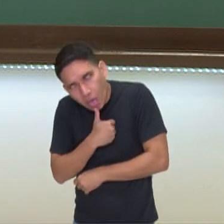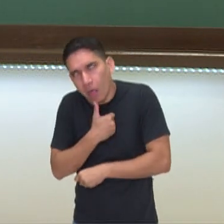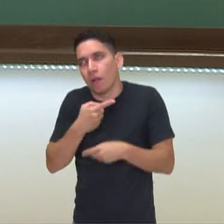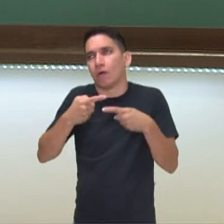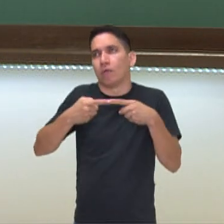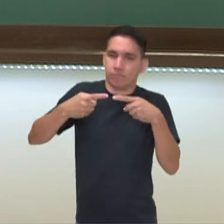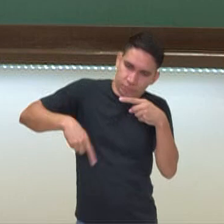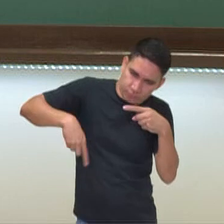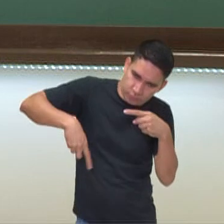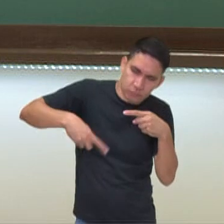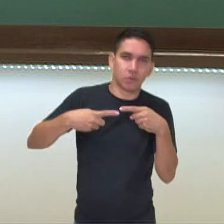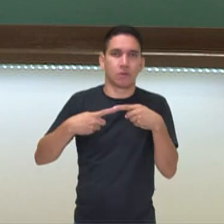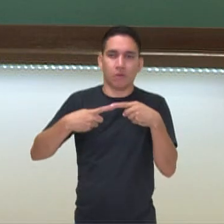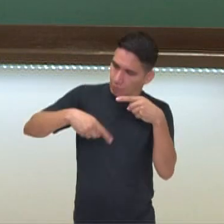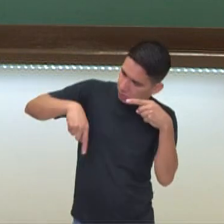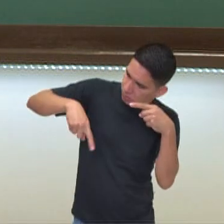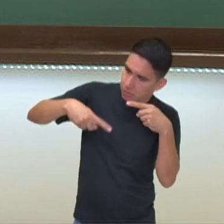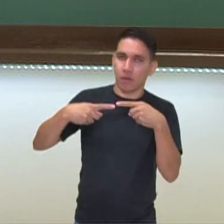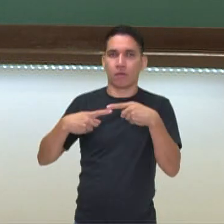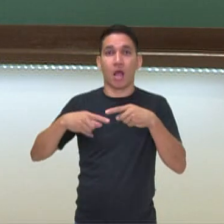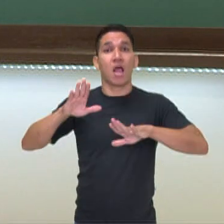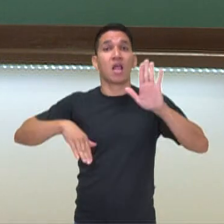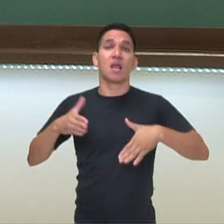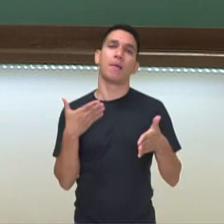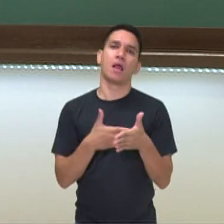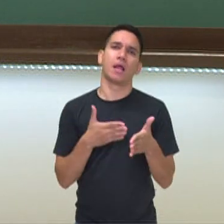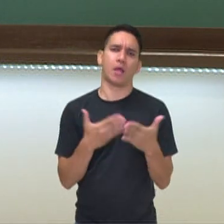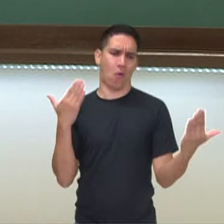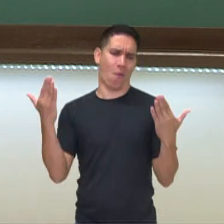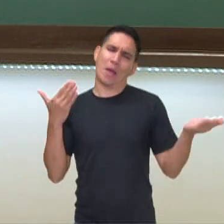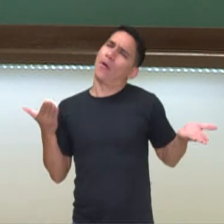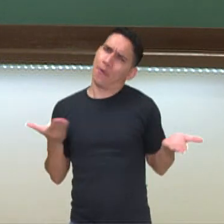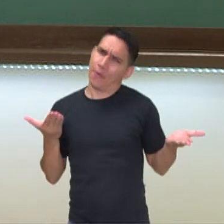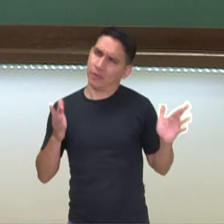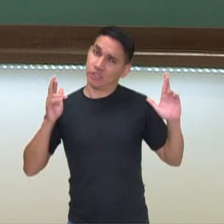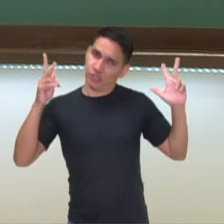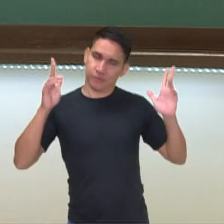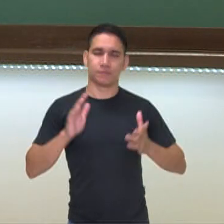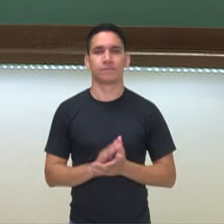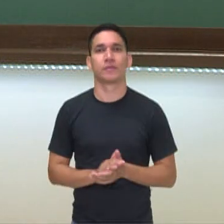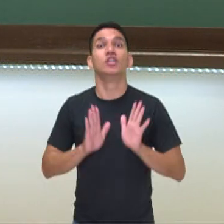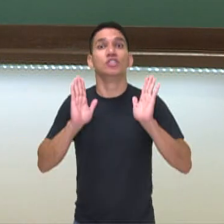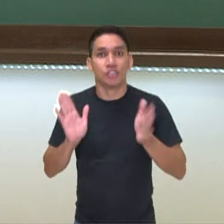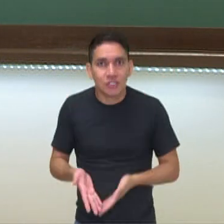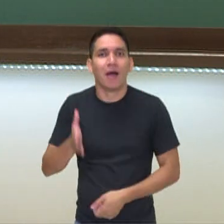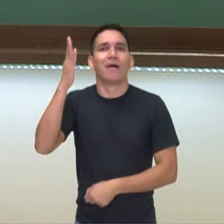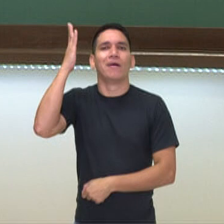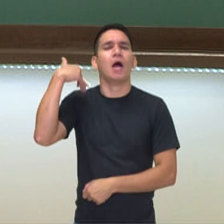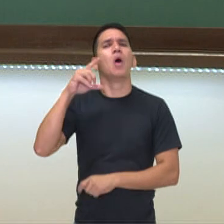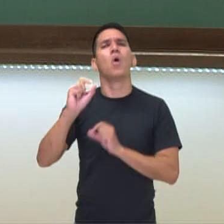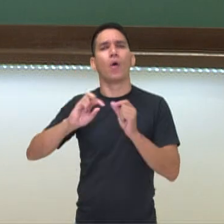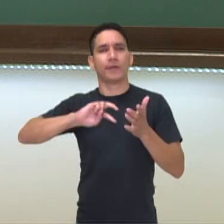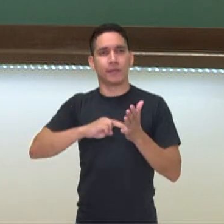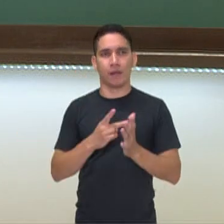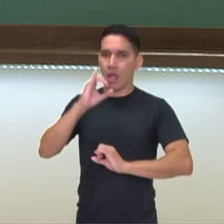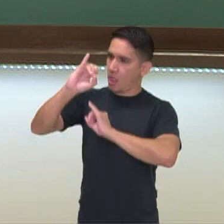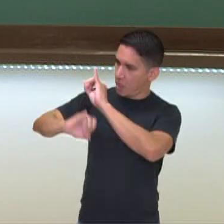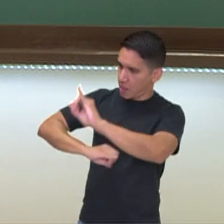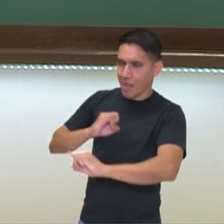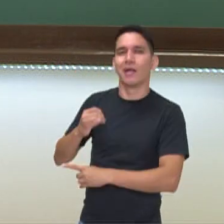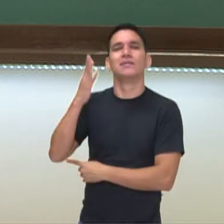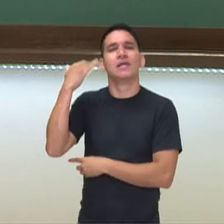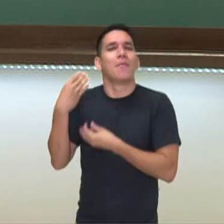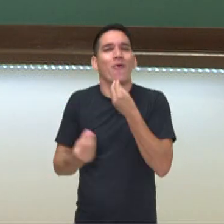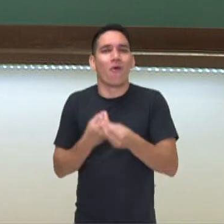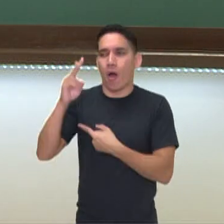lenta, muito limitada ainda quando comparada ao que se tem hoje. E agora que a gente já conhece a internet, já conhecemos um pouquinho da sua